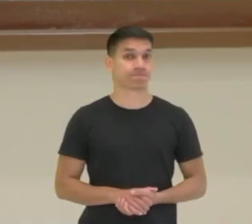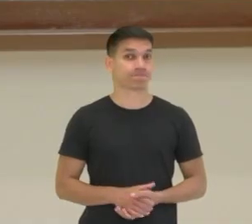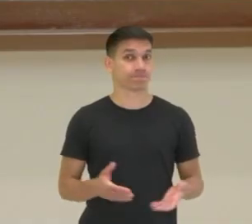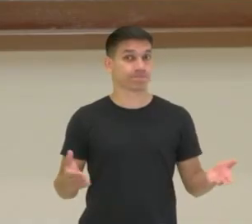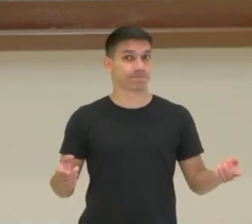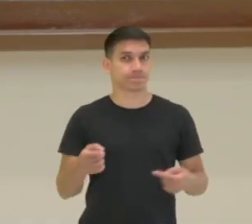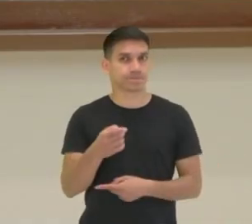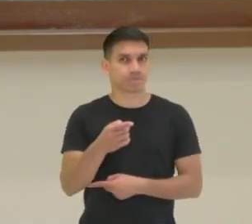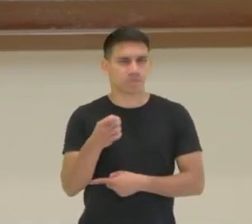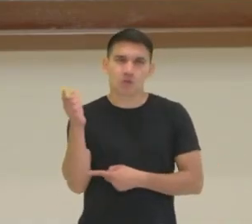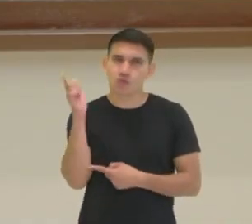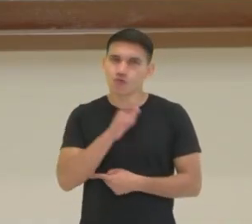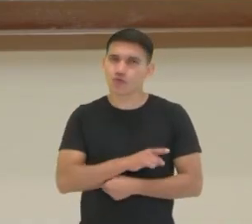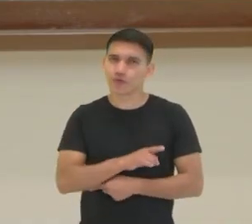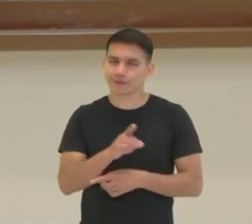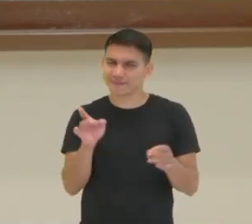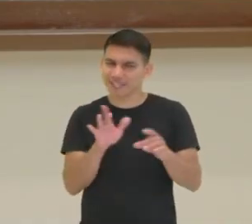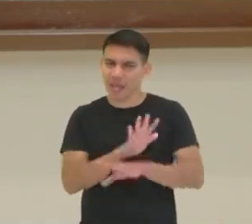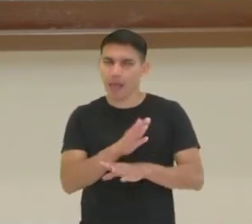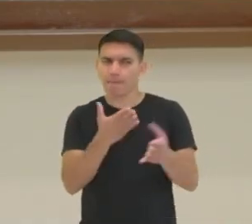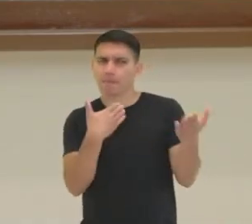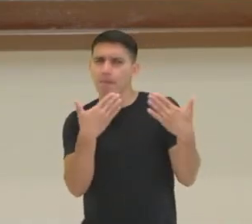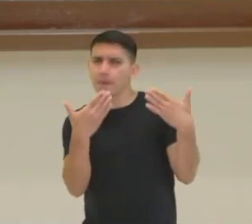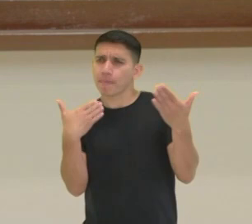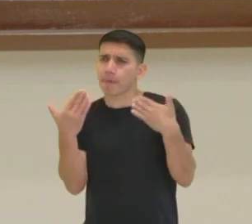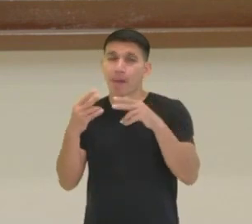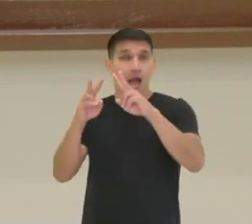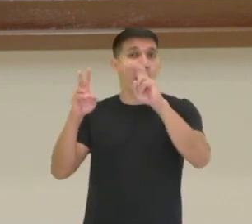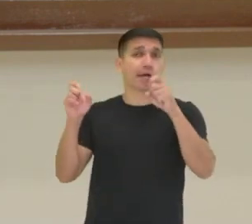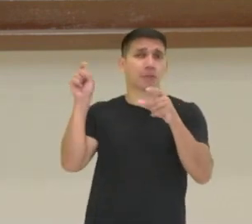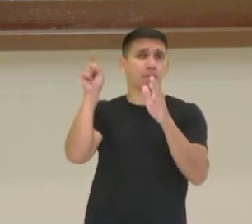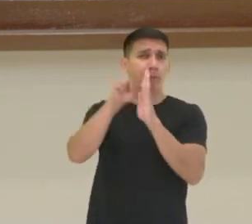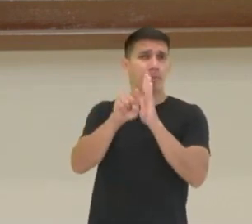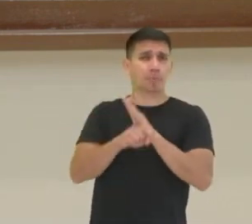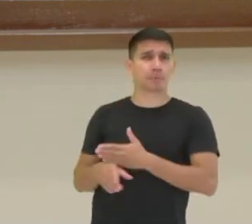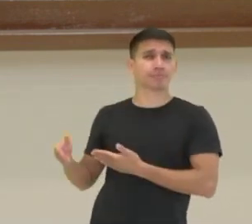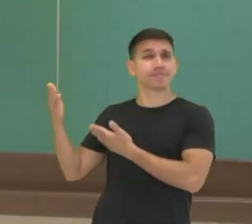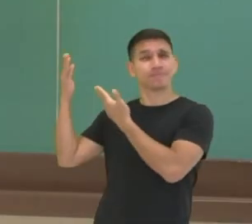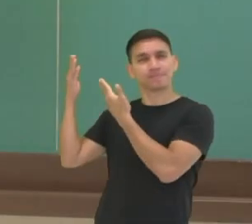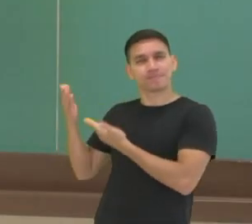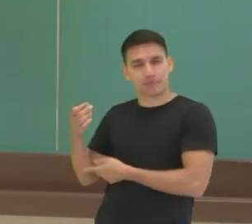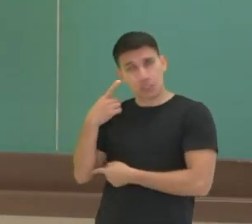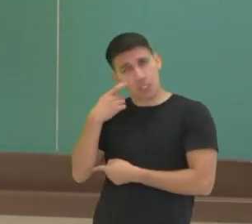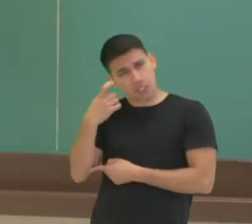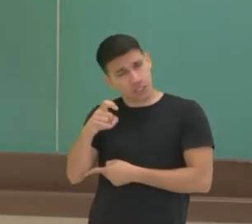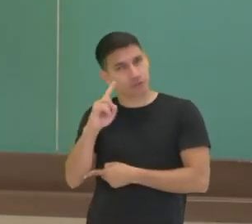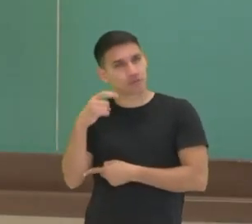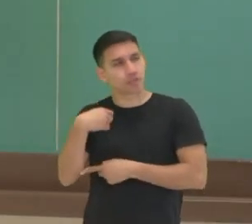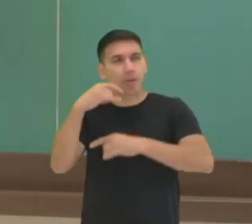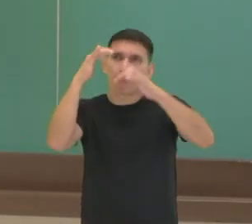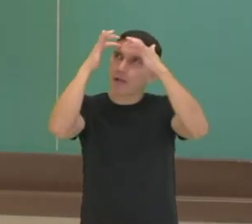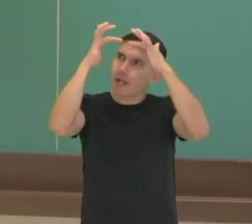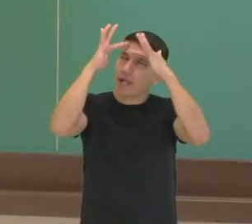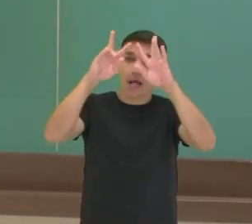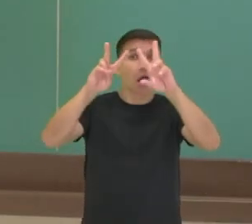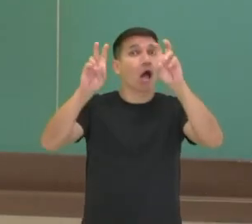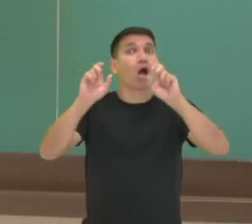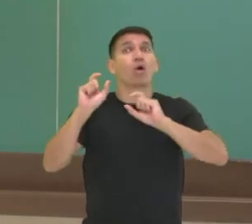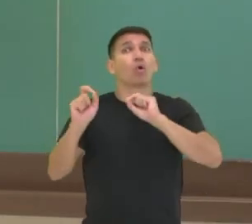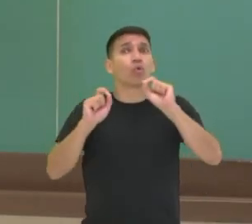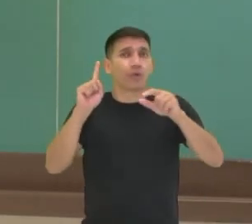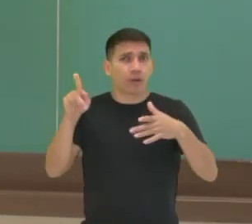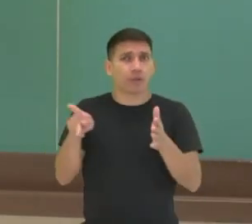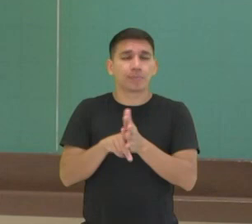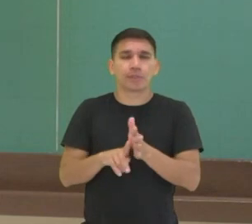E aí, pessoal, foi possível fazer uma discussão sobre essas questões, né? São questões bem interessantes para a gente pensar aí em construir uma